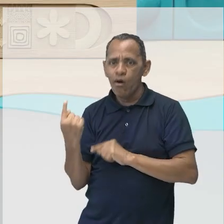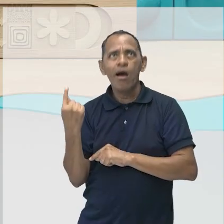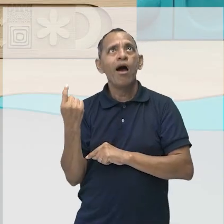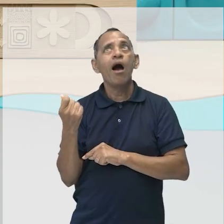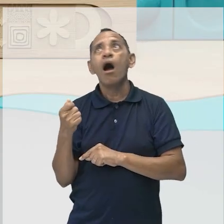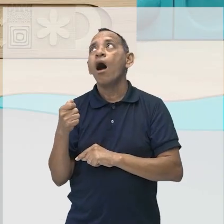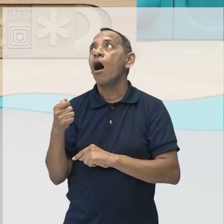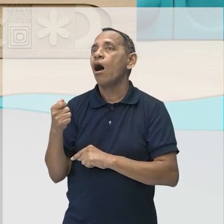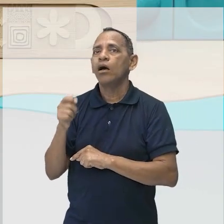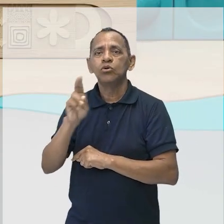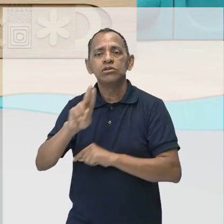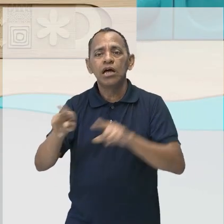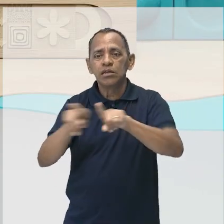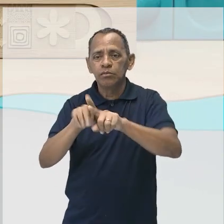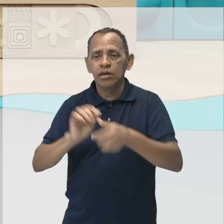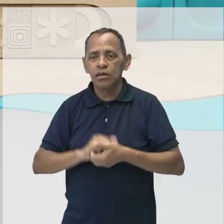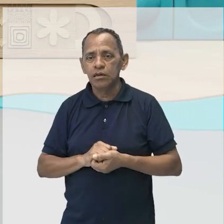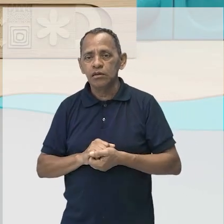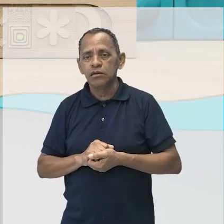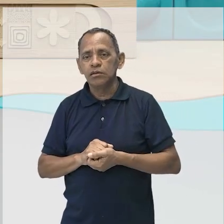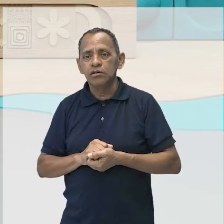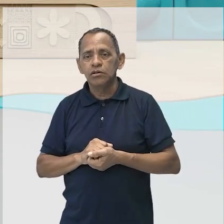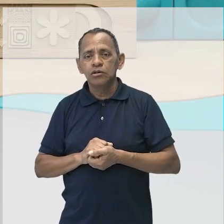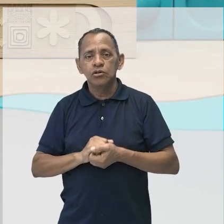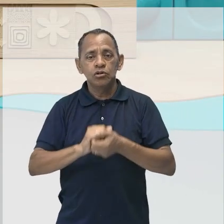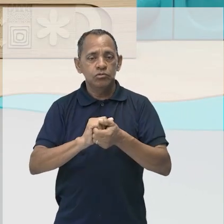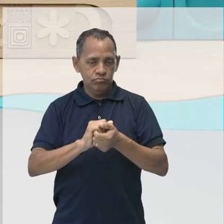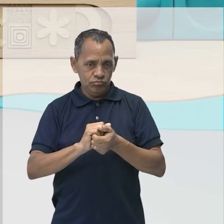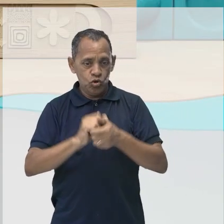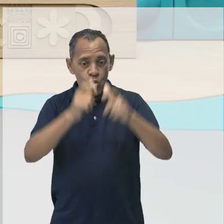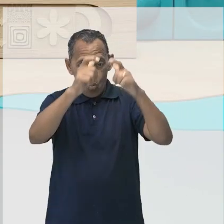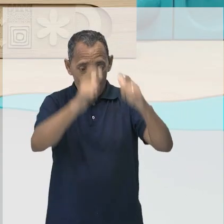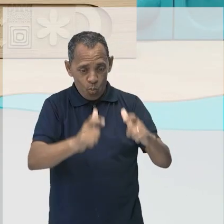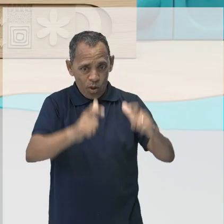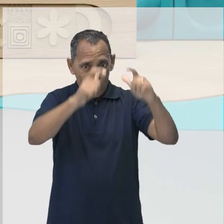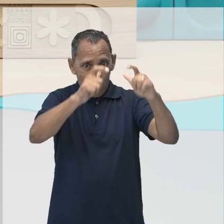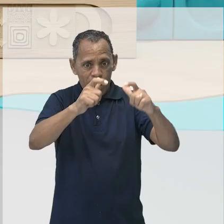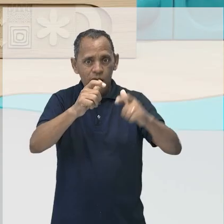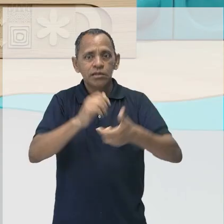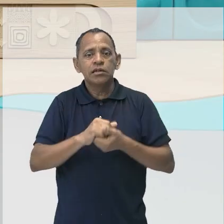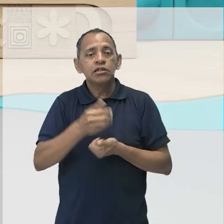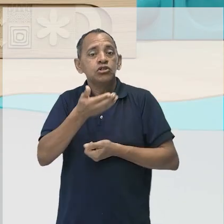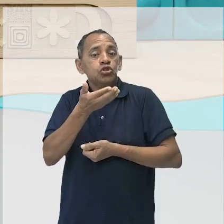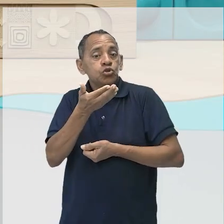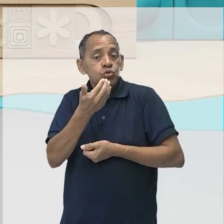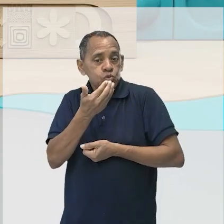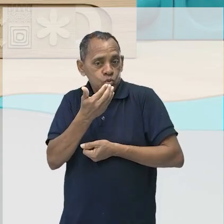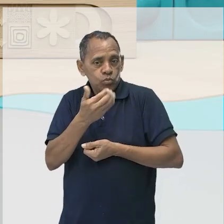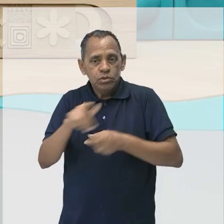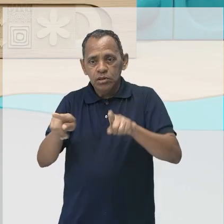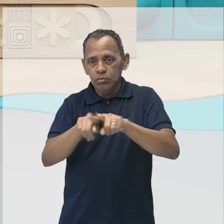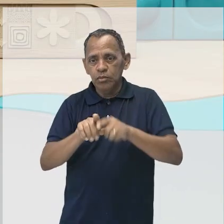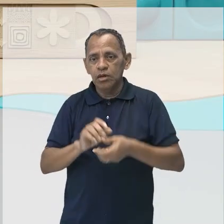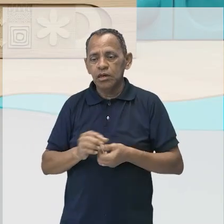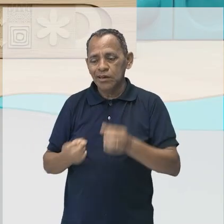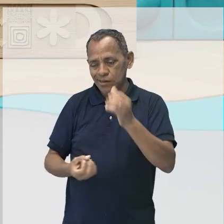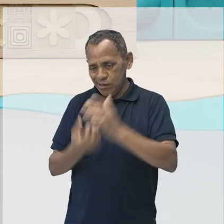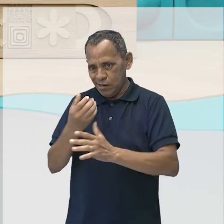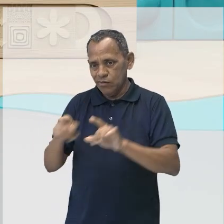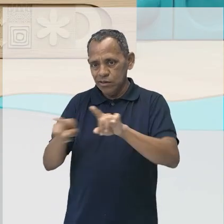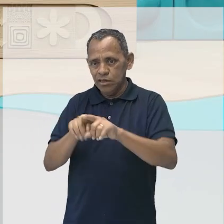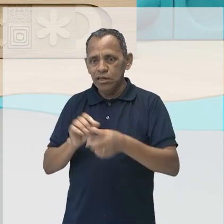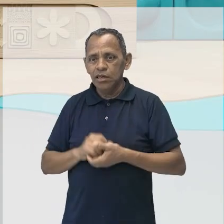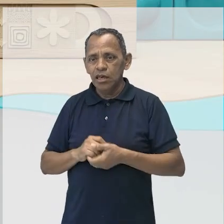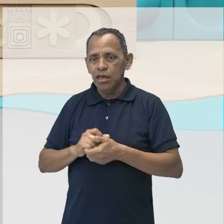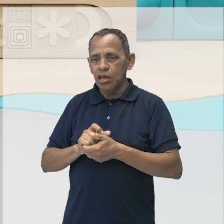utilizavam uma lata de sopa, como nós vimos, e criavam uma coluna, onde existia